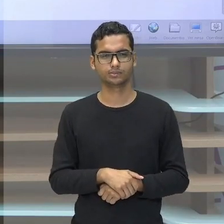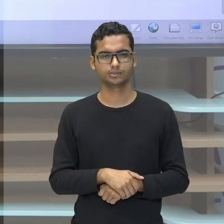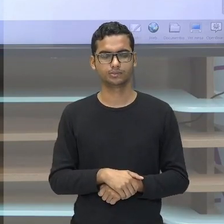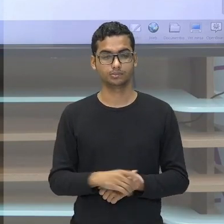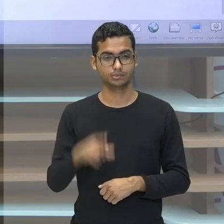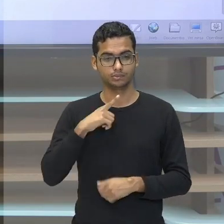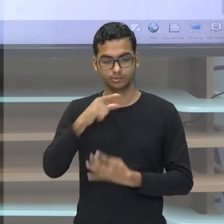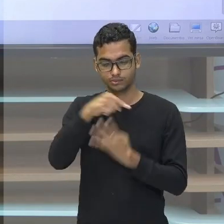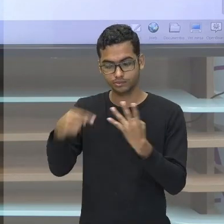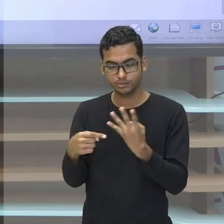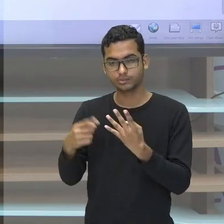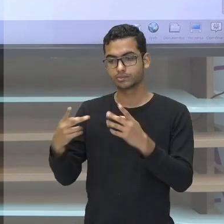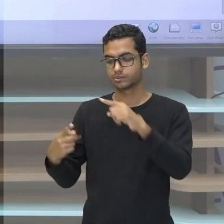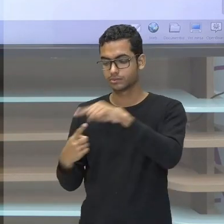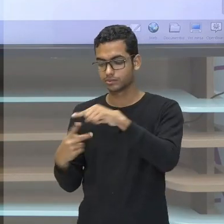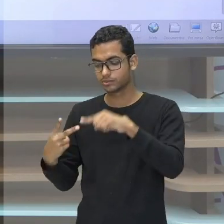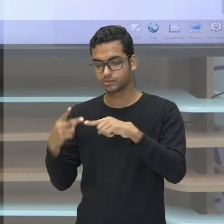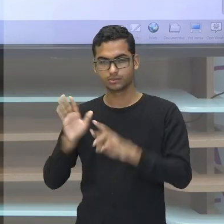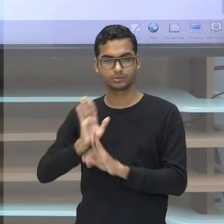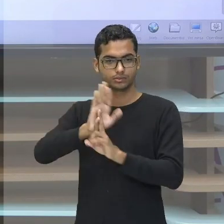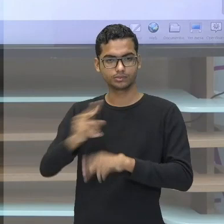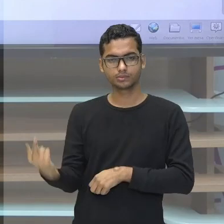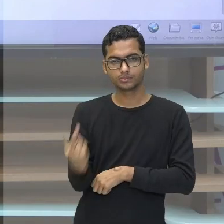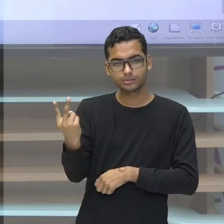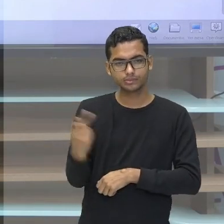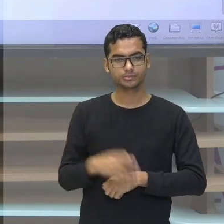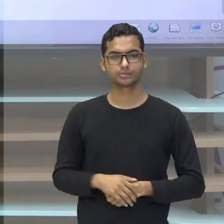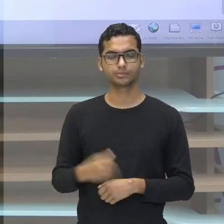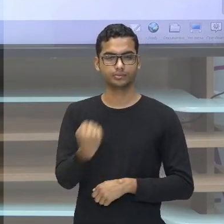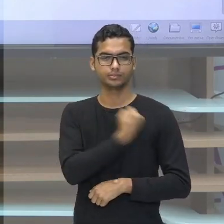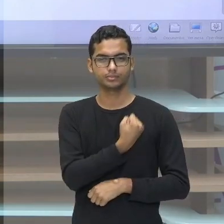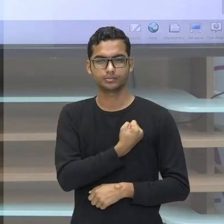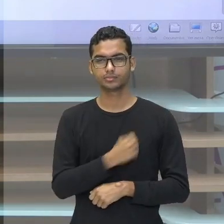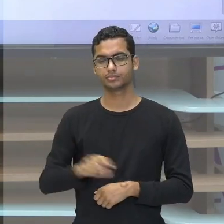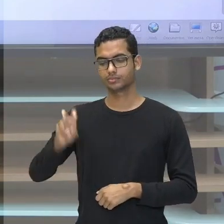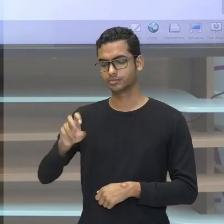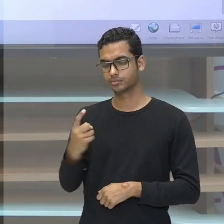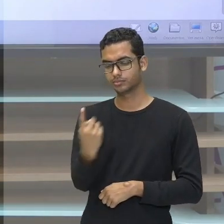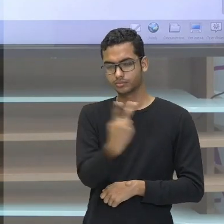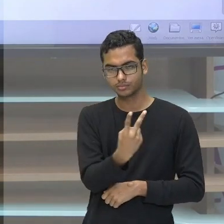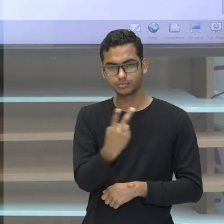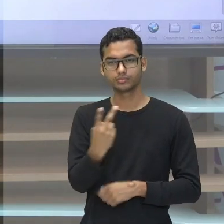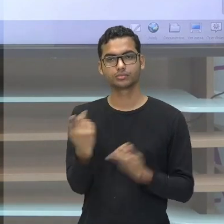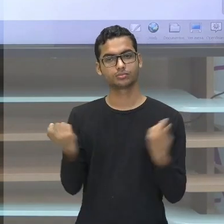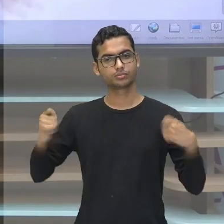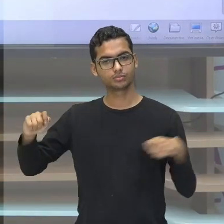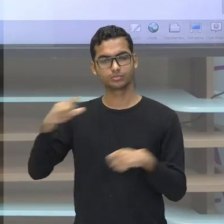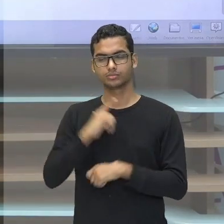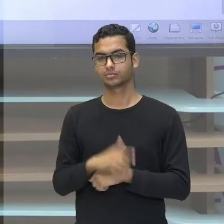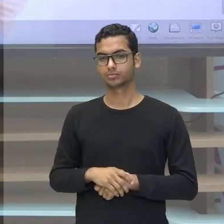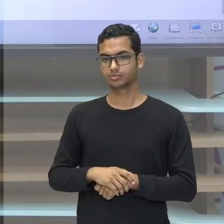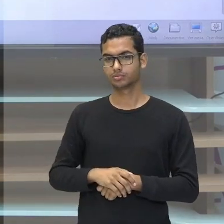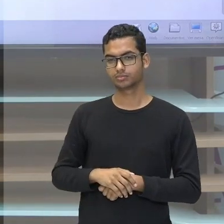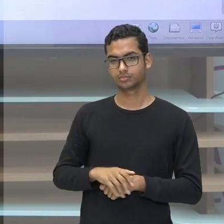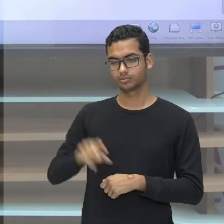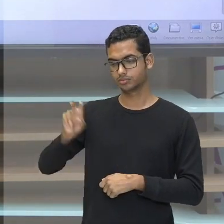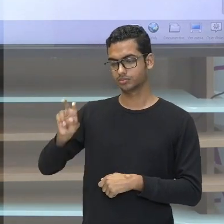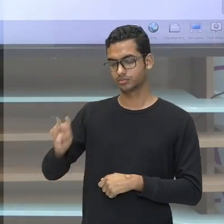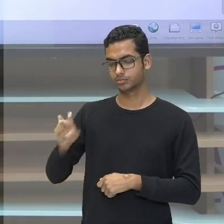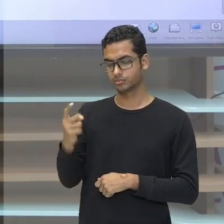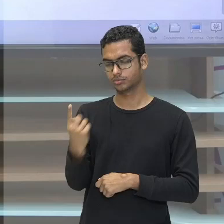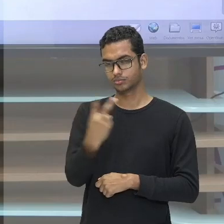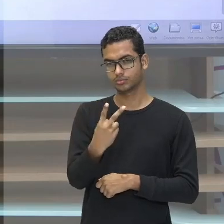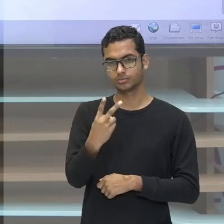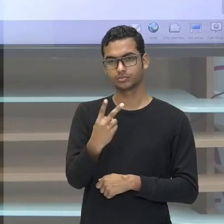maneiras de representar esse valor, 512. Ó. Eu posso escrever 2 elevado a 9, ou eu